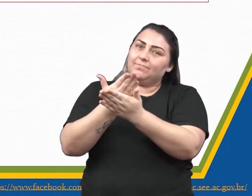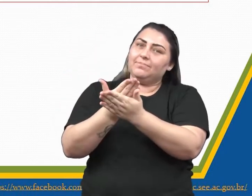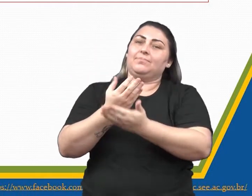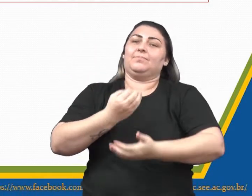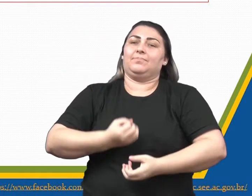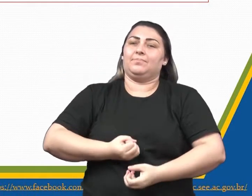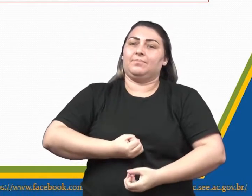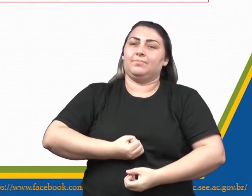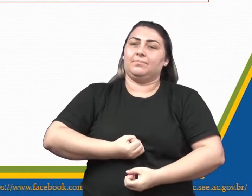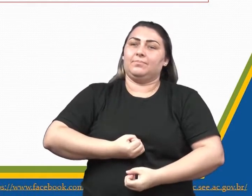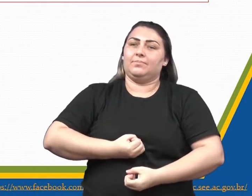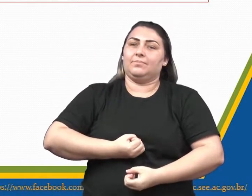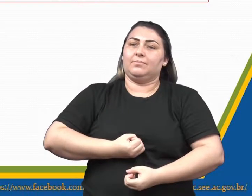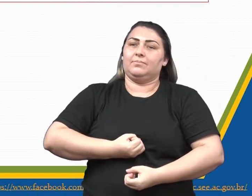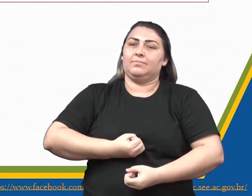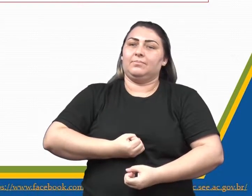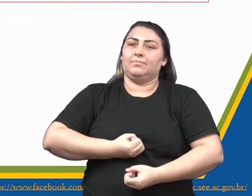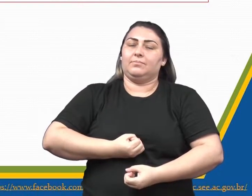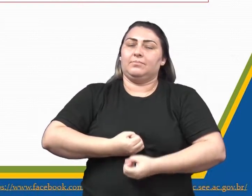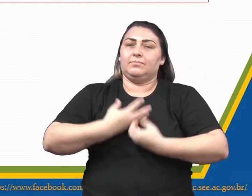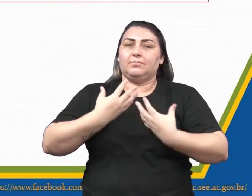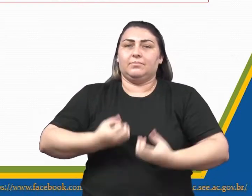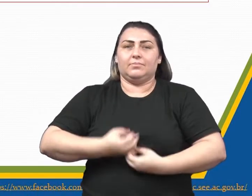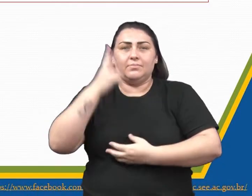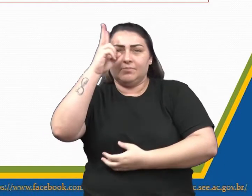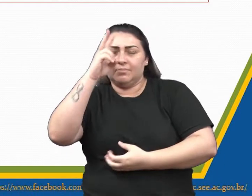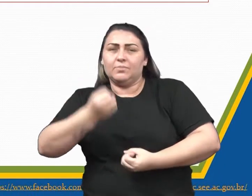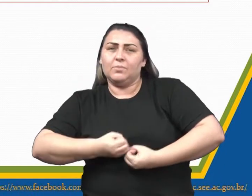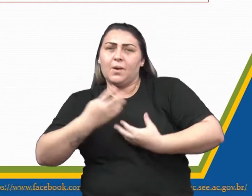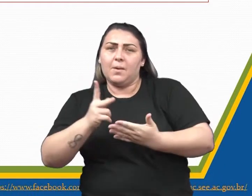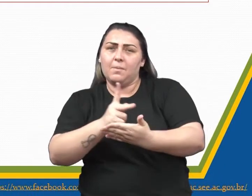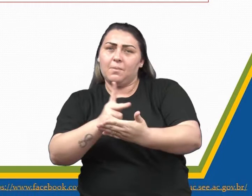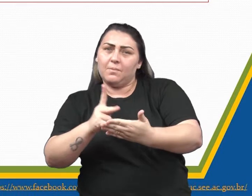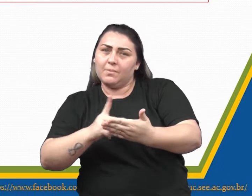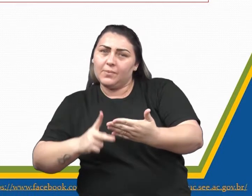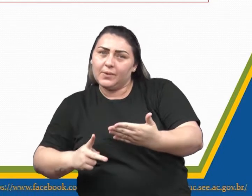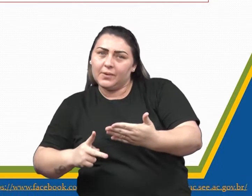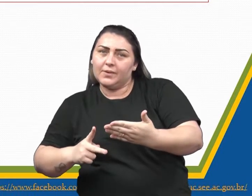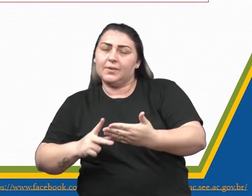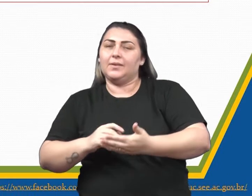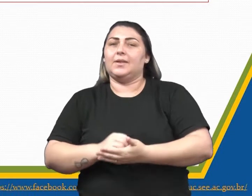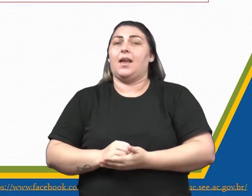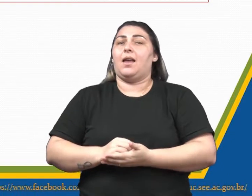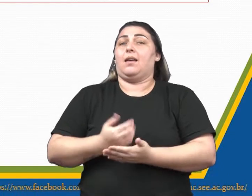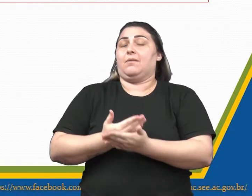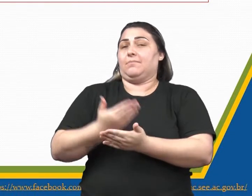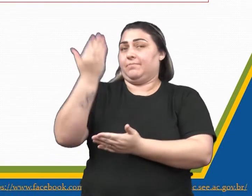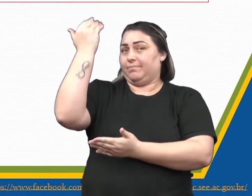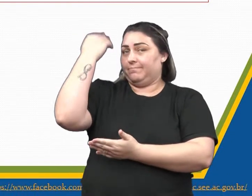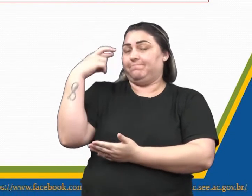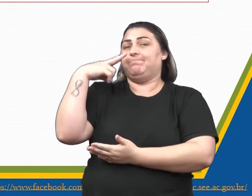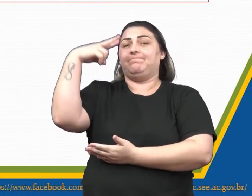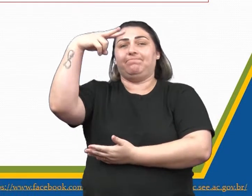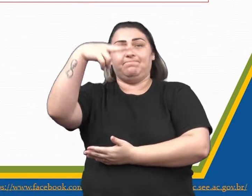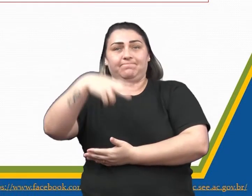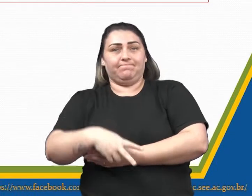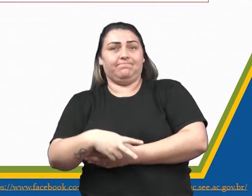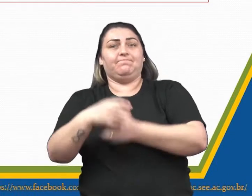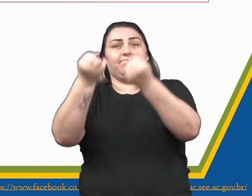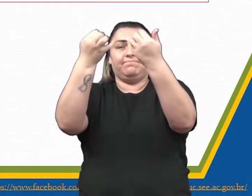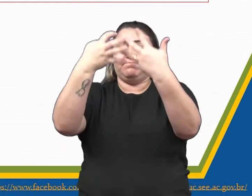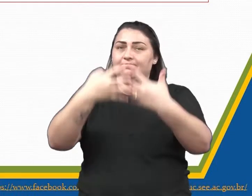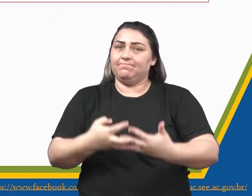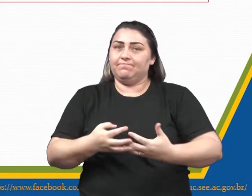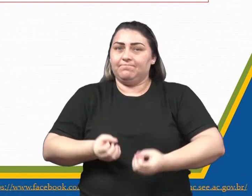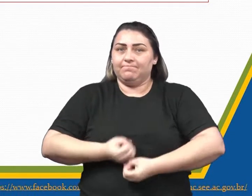poema. Você lembra o que é poema e poesia? Na aula anterior foi visto o conceito de poesia e